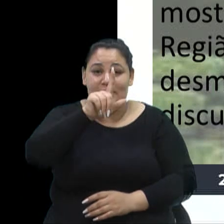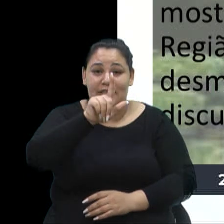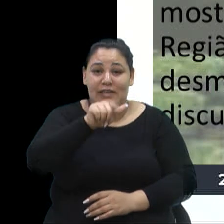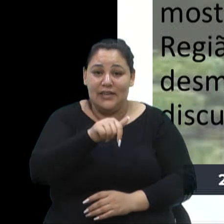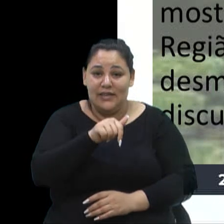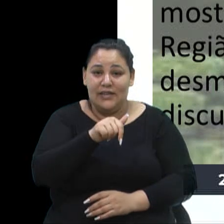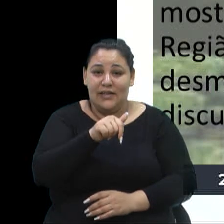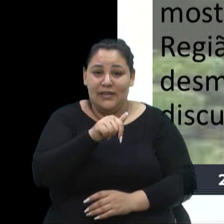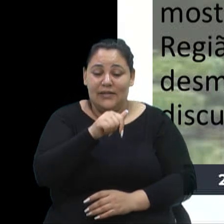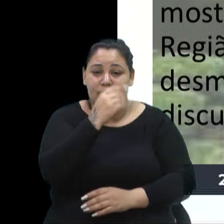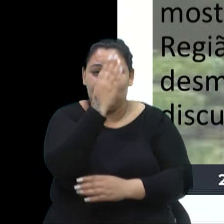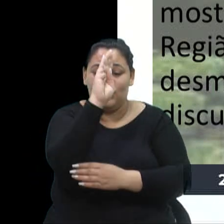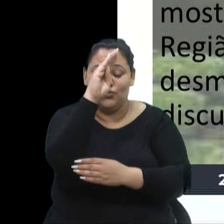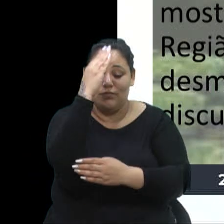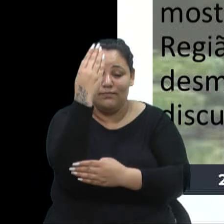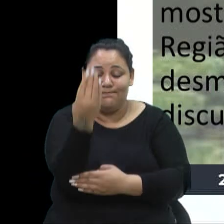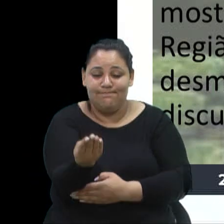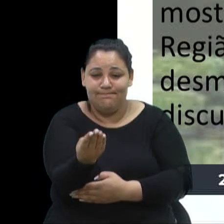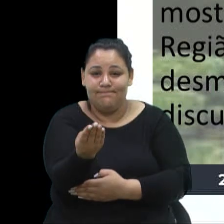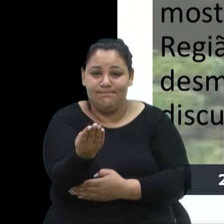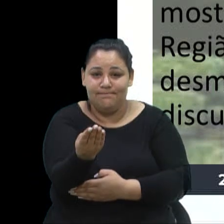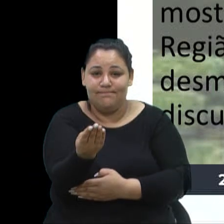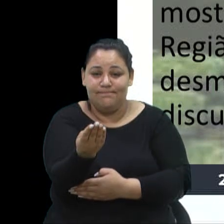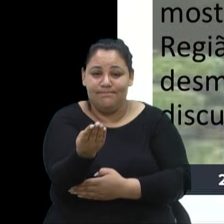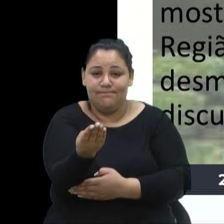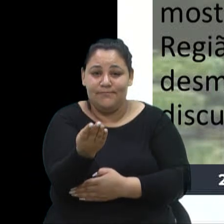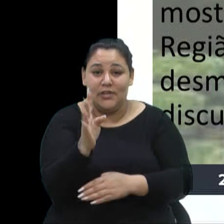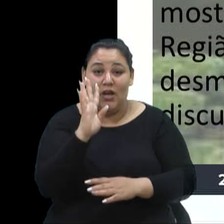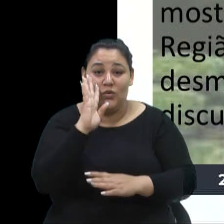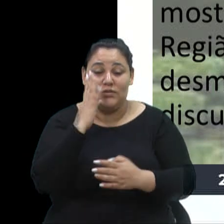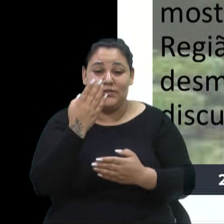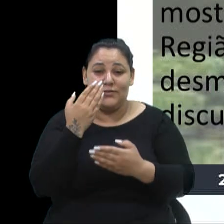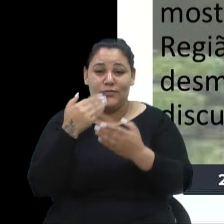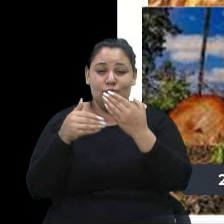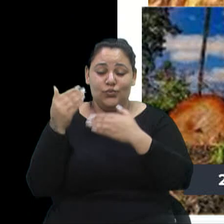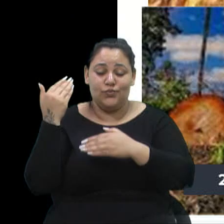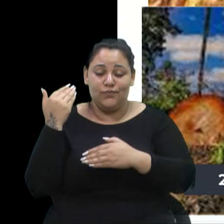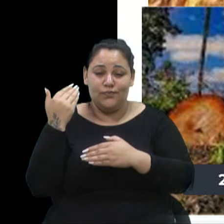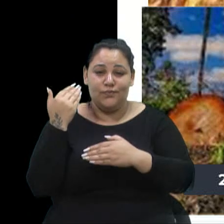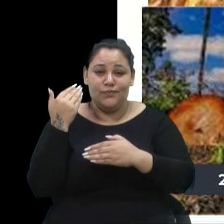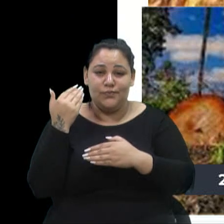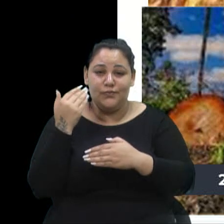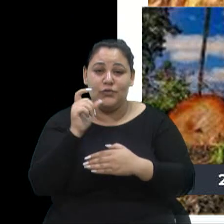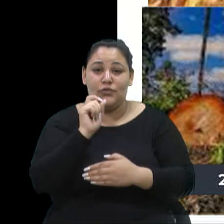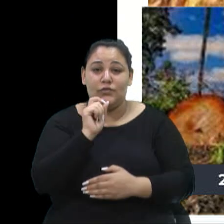de desmatamentos recentes, o que contradiz o discurso do governo federal.